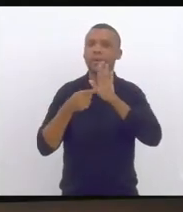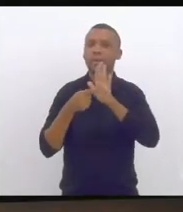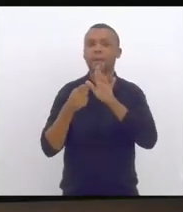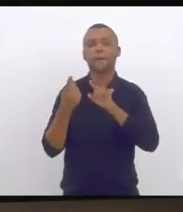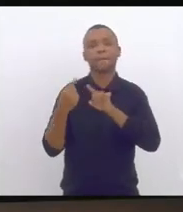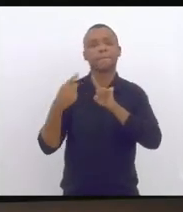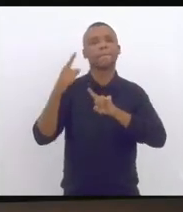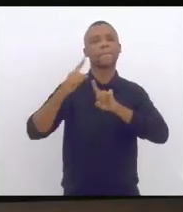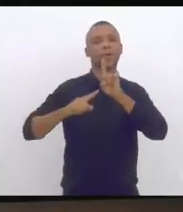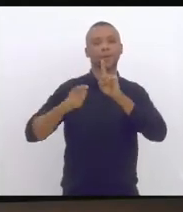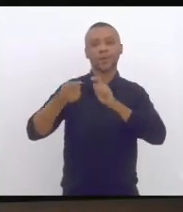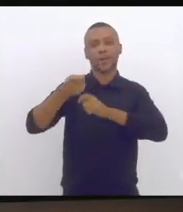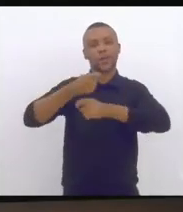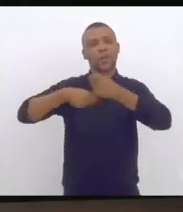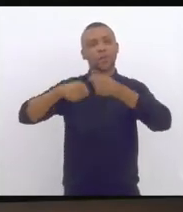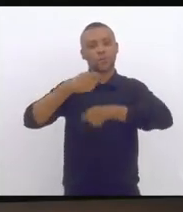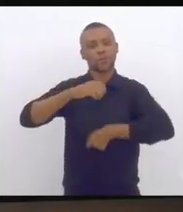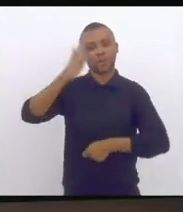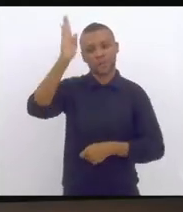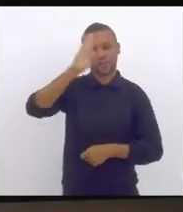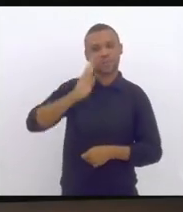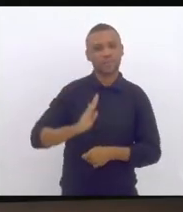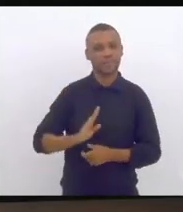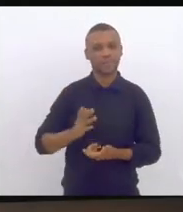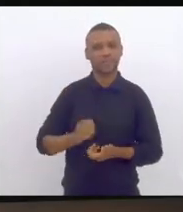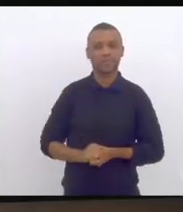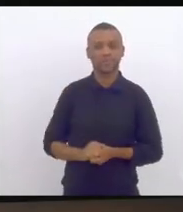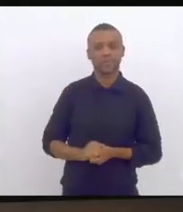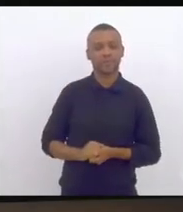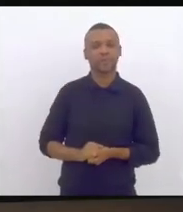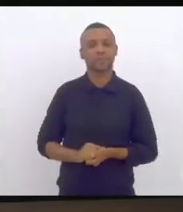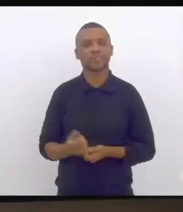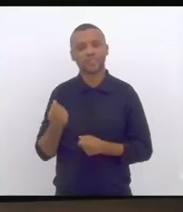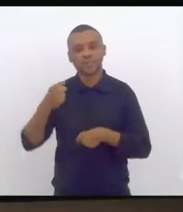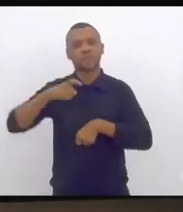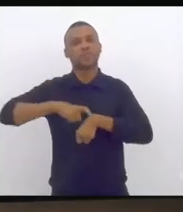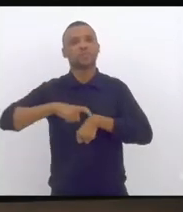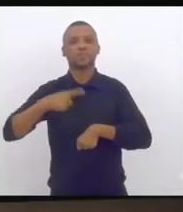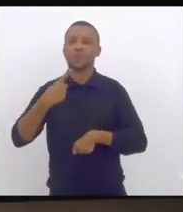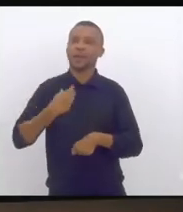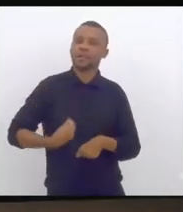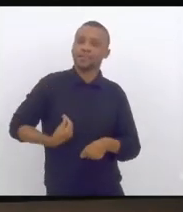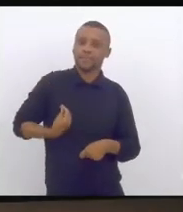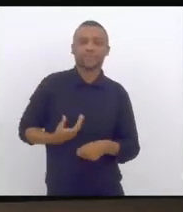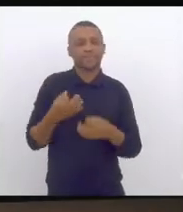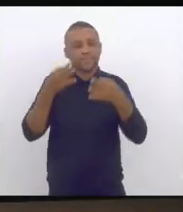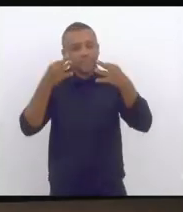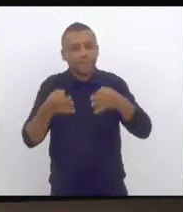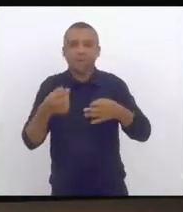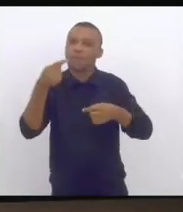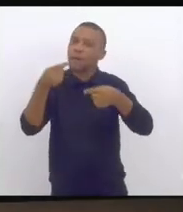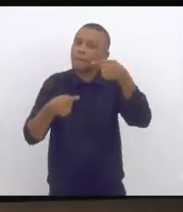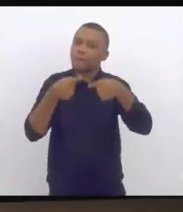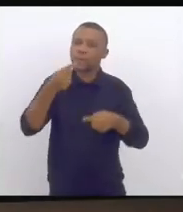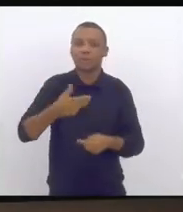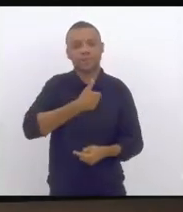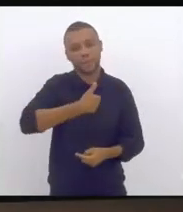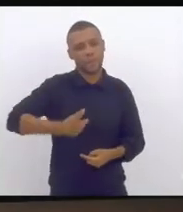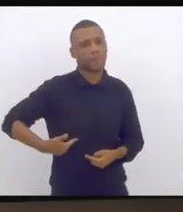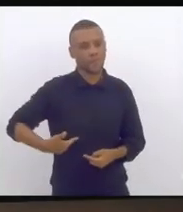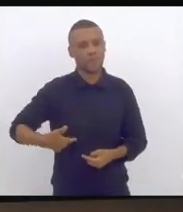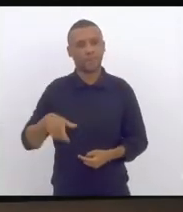avanço na questão econômica no Brasil quando nós tivermos, de fato, uma política pública